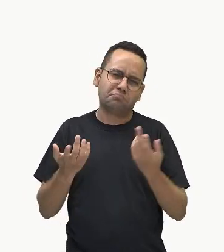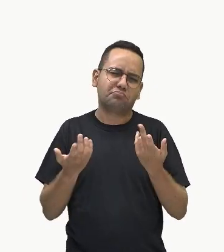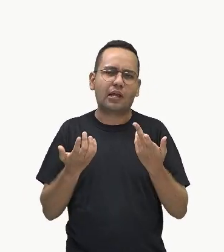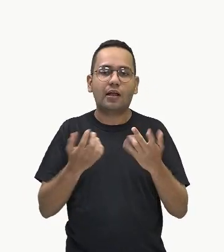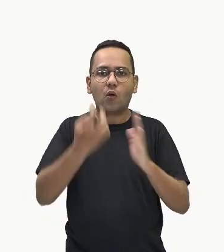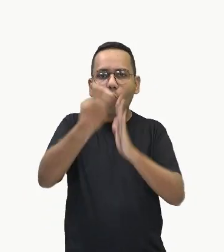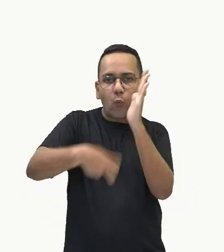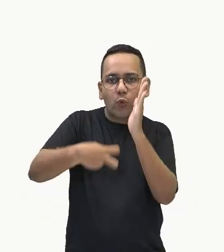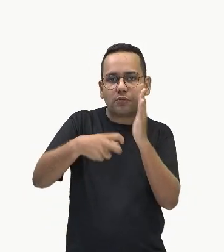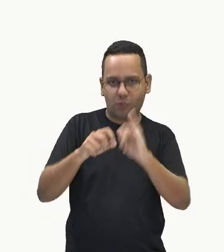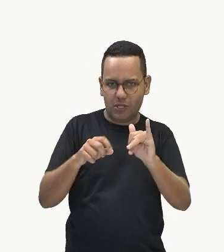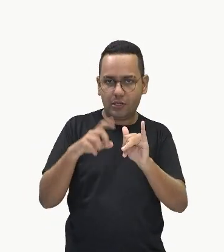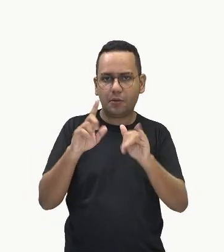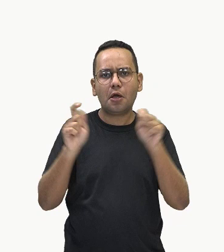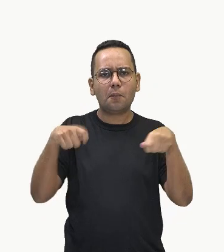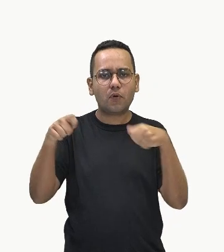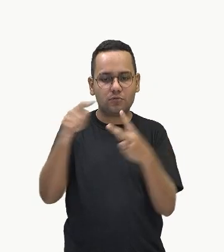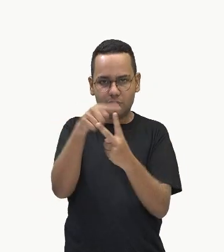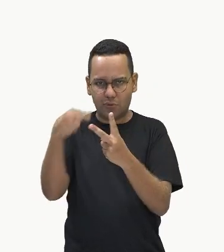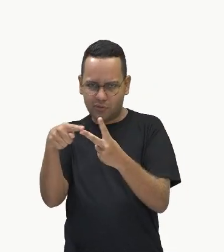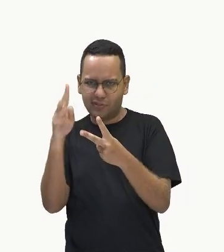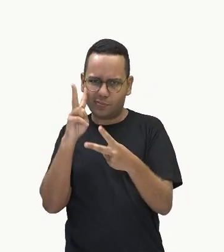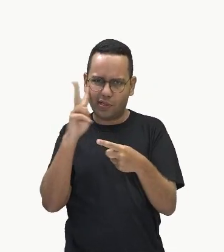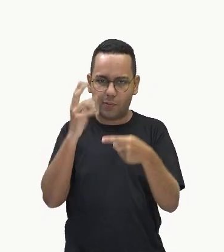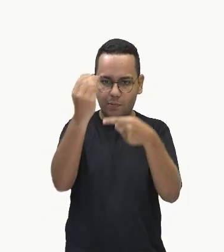é 25%, como